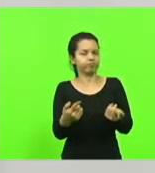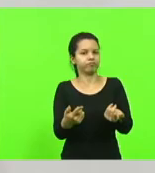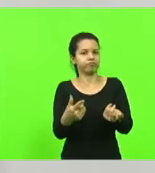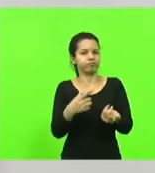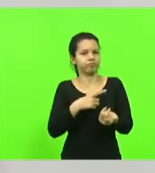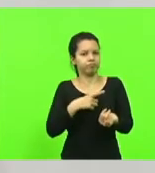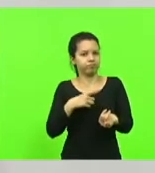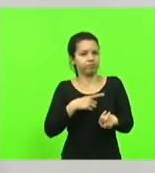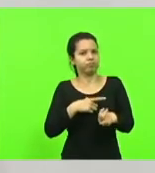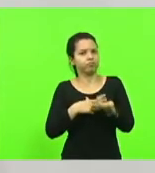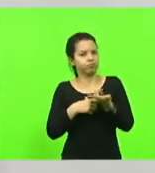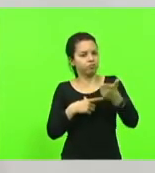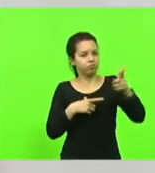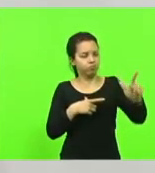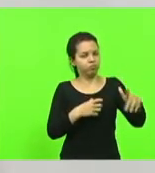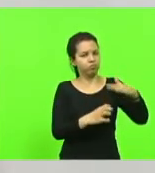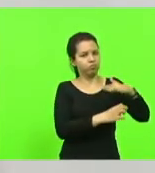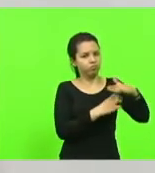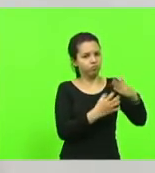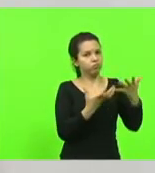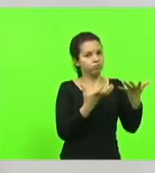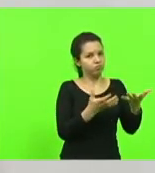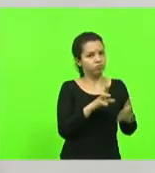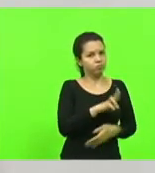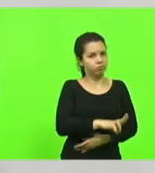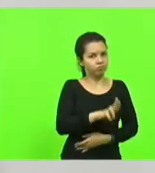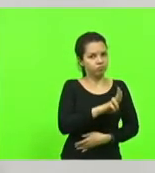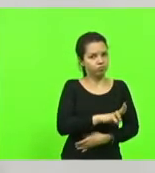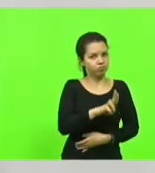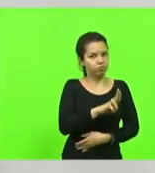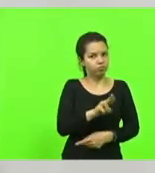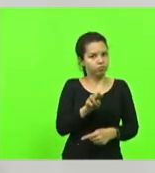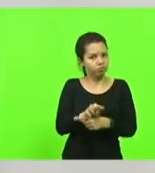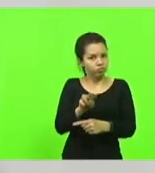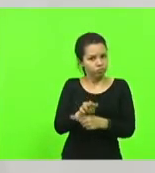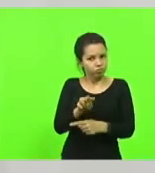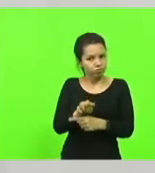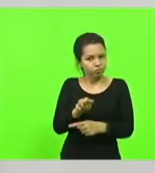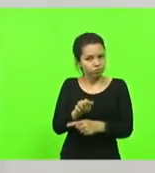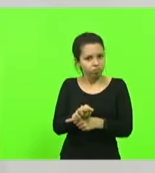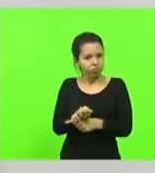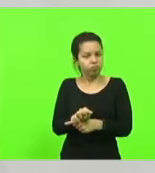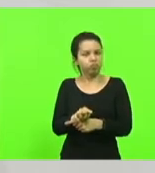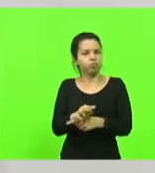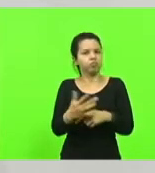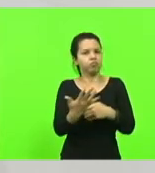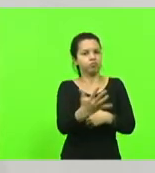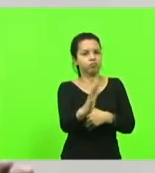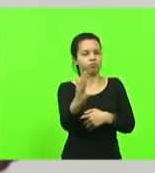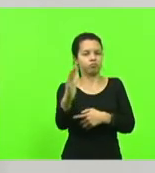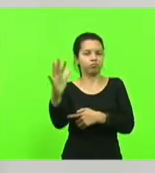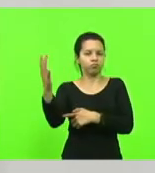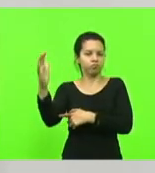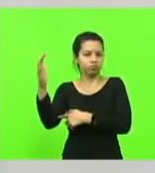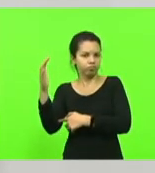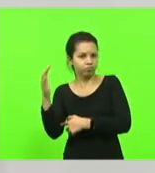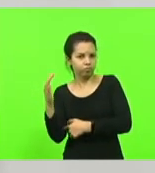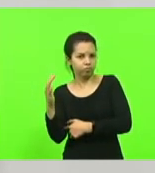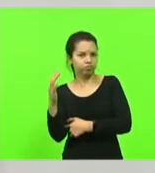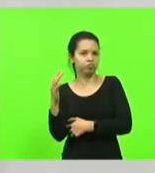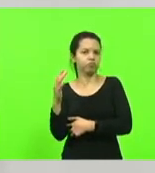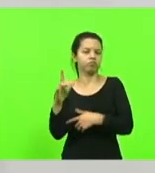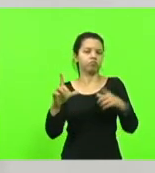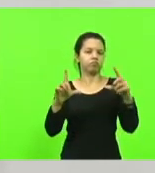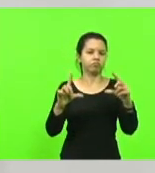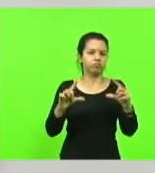a outra empresa que quer utilizar, protegendo o meio ambiente e